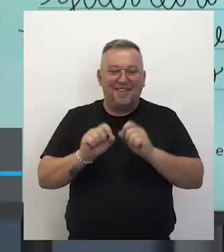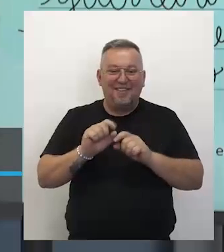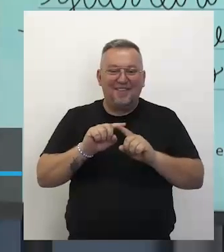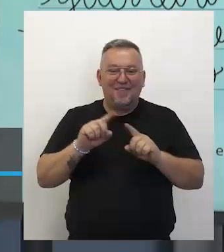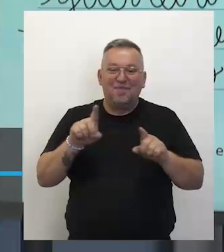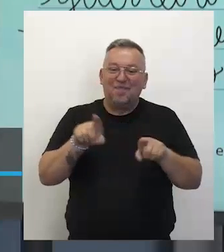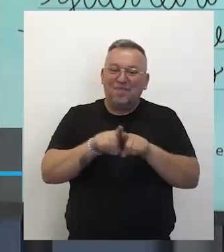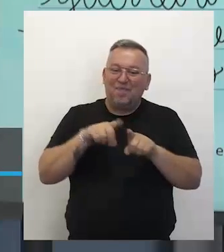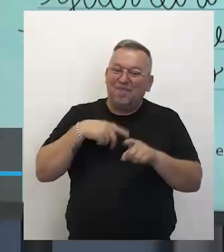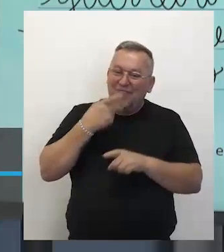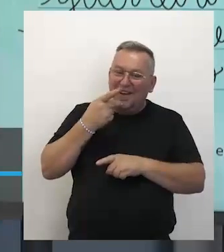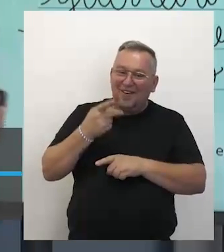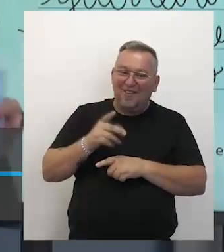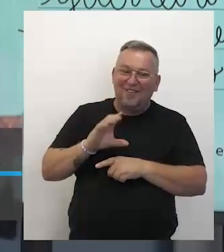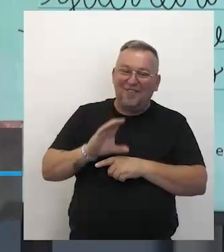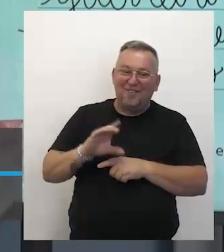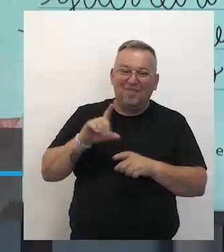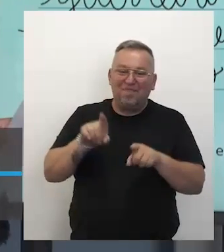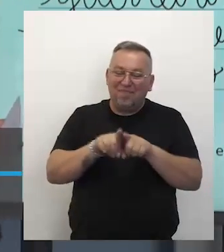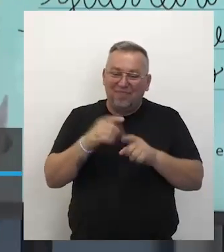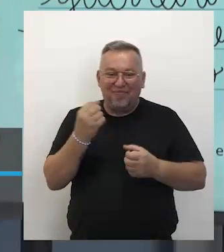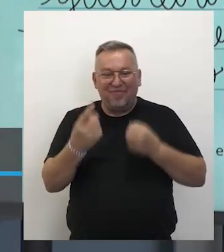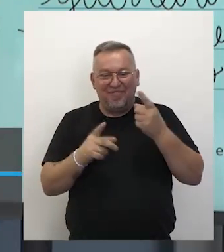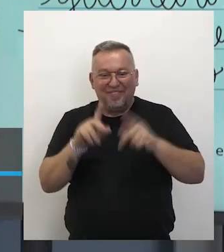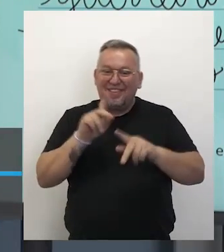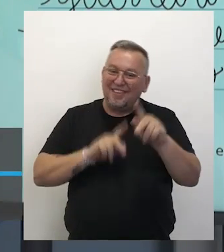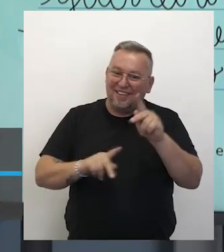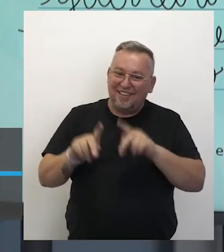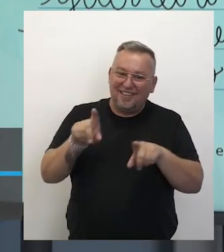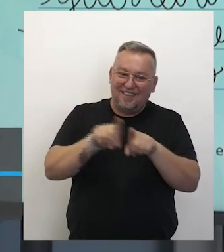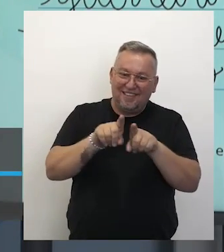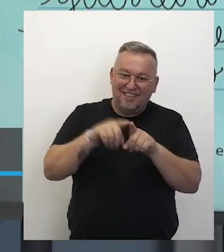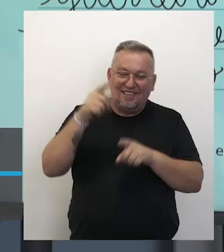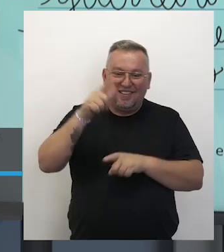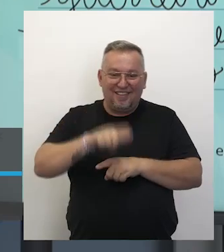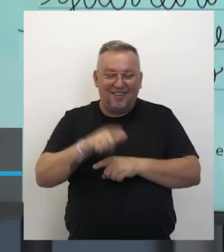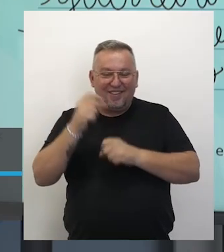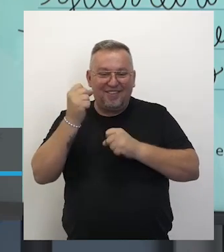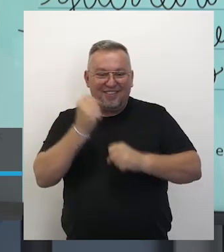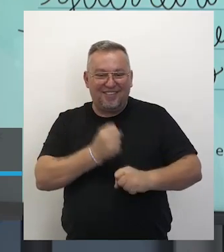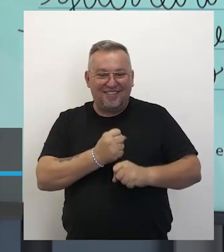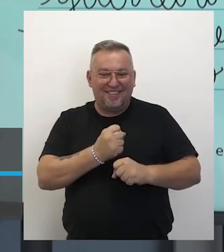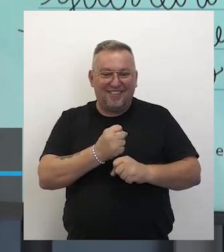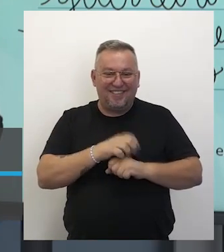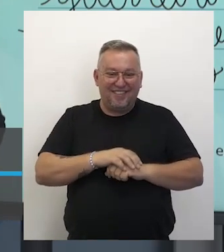por que eu falo assim. Alguns povos são reino, outros são império.